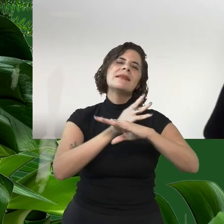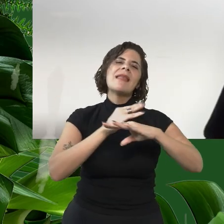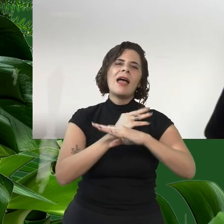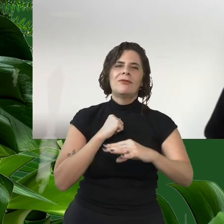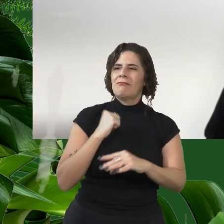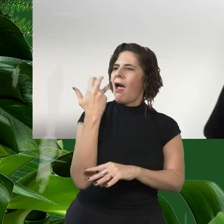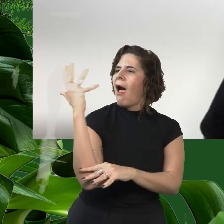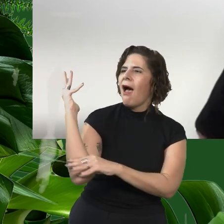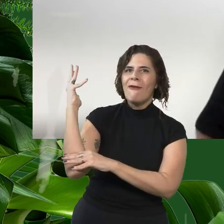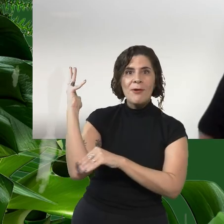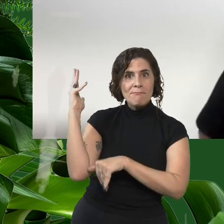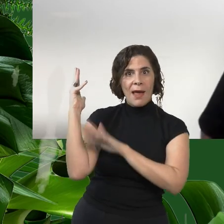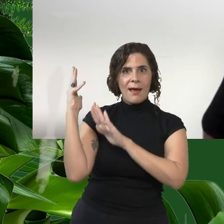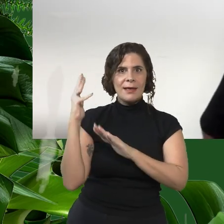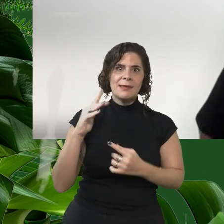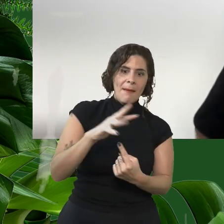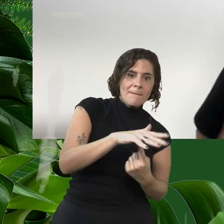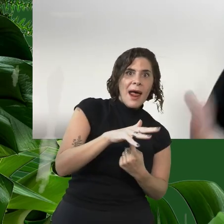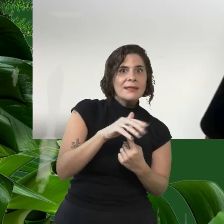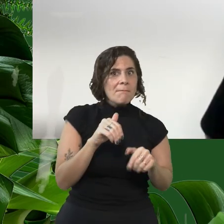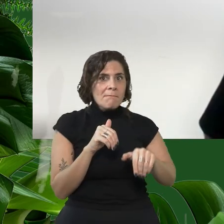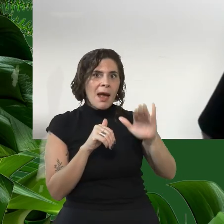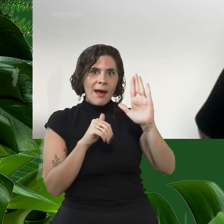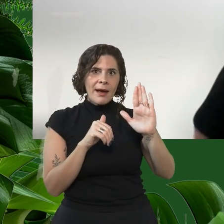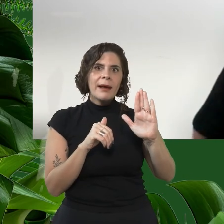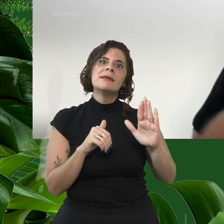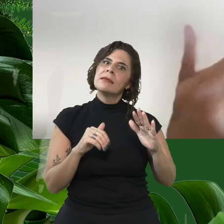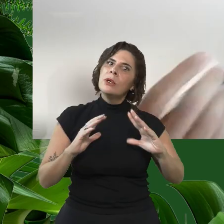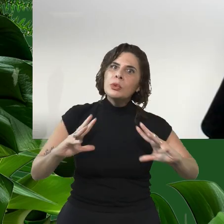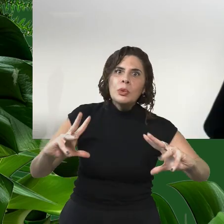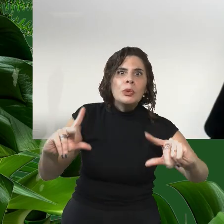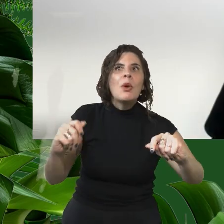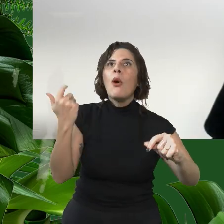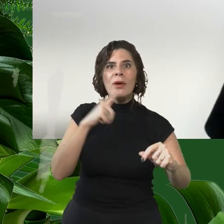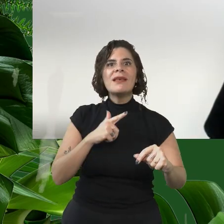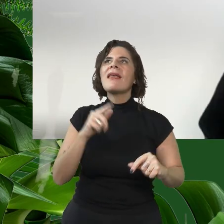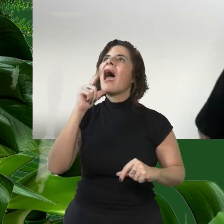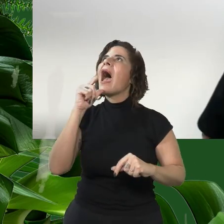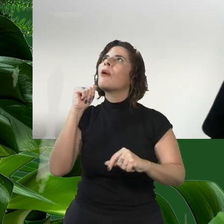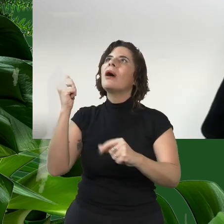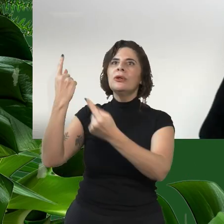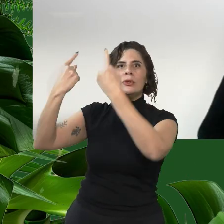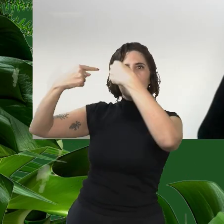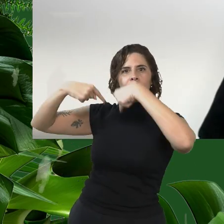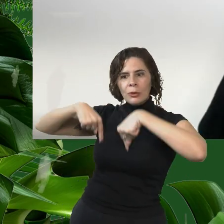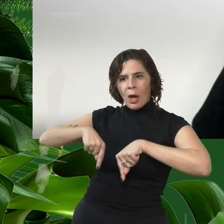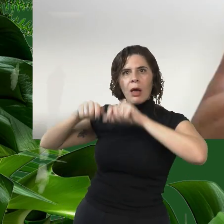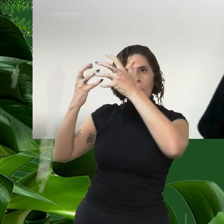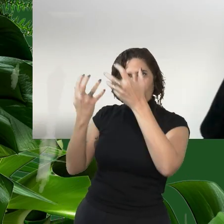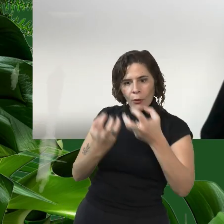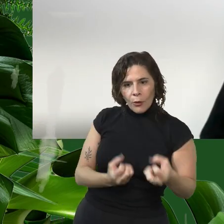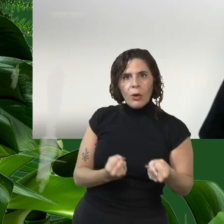mais praças, a gente vai ter mais condição de infiltração da água, de manter a umidade relativa do ar, a gente vai ter